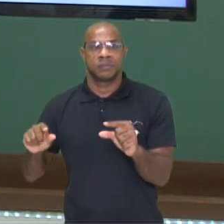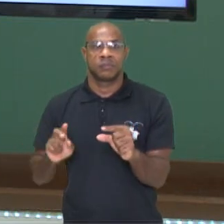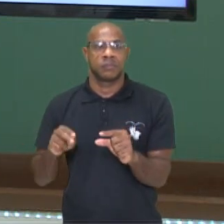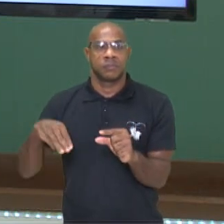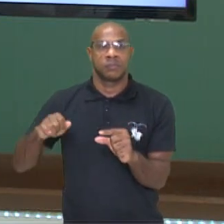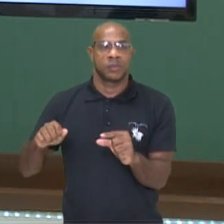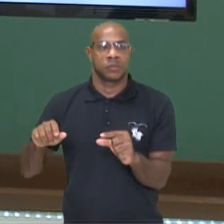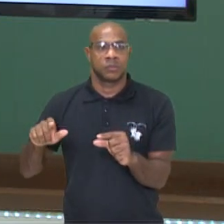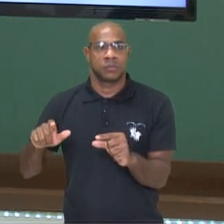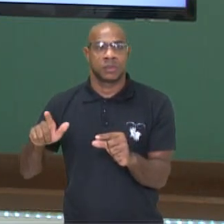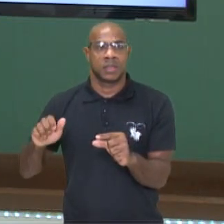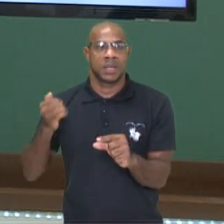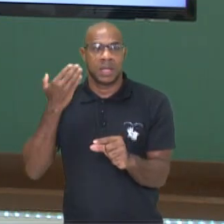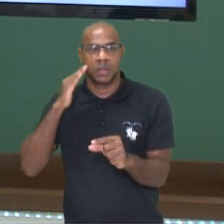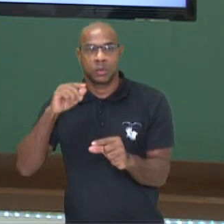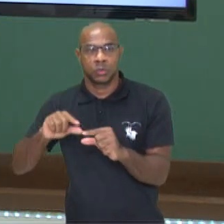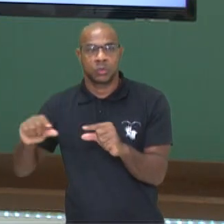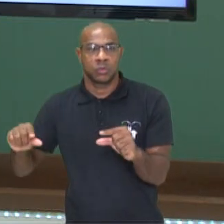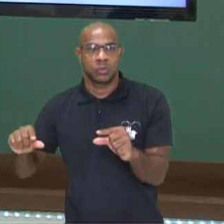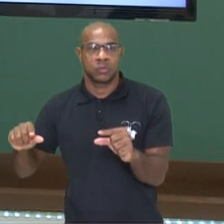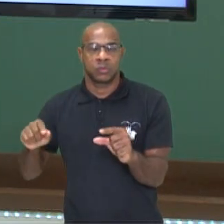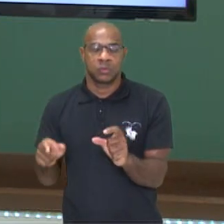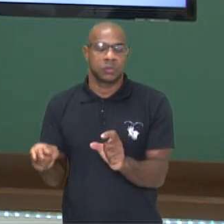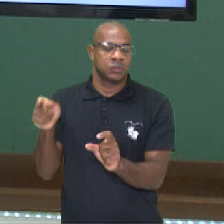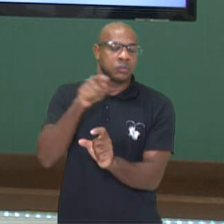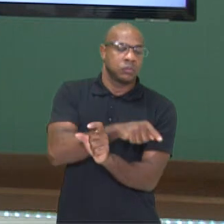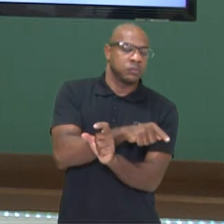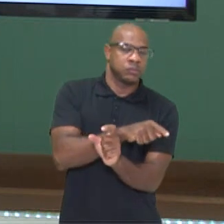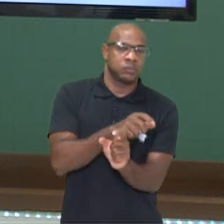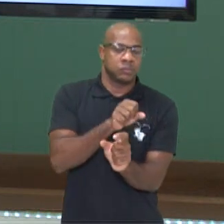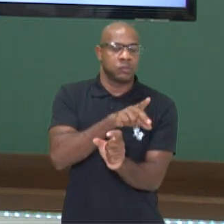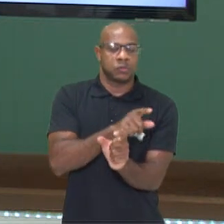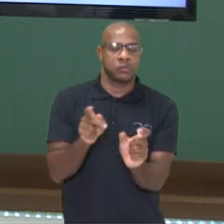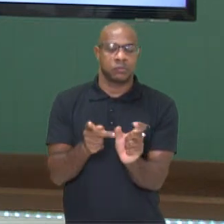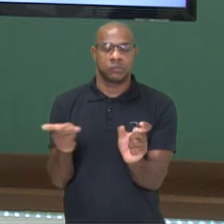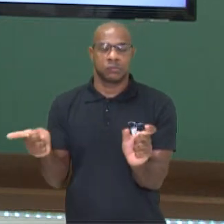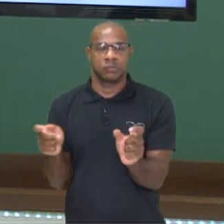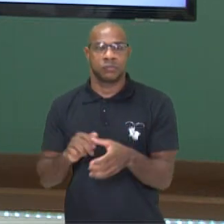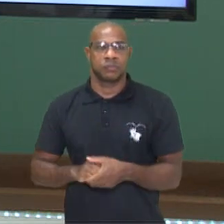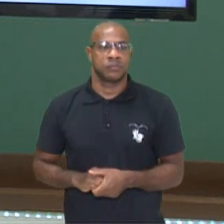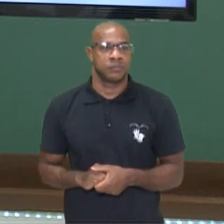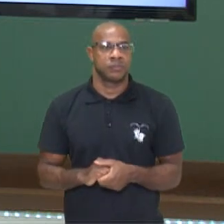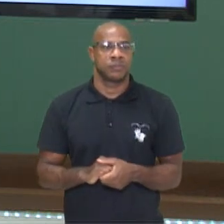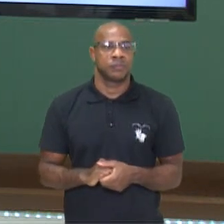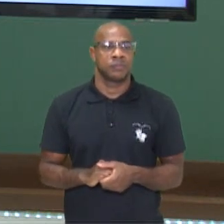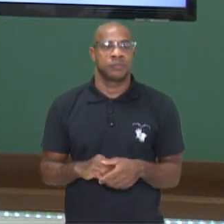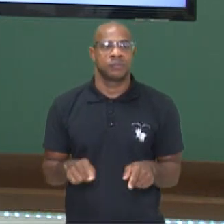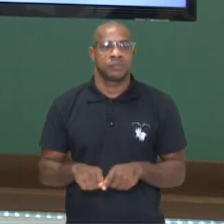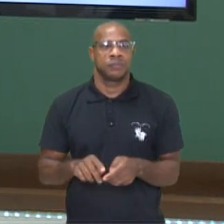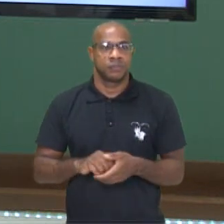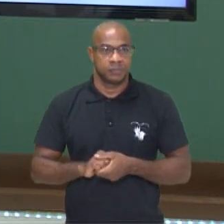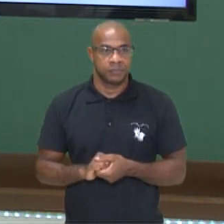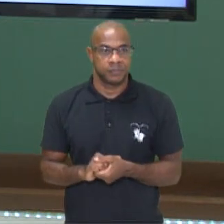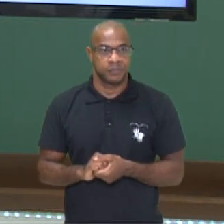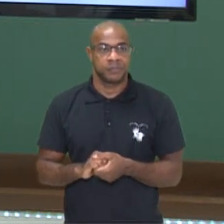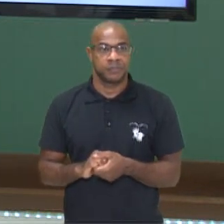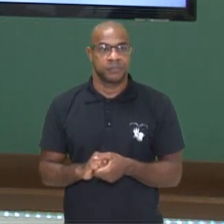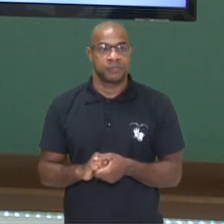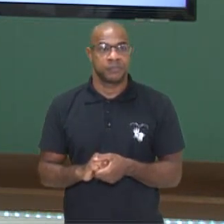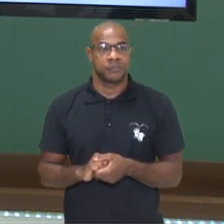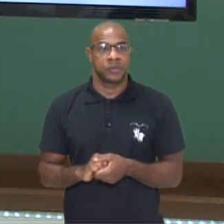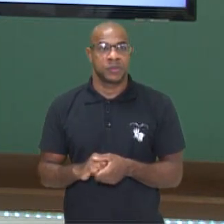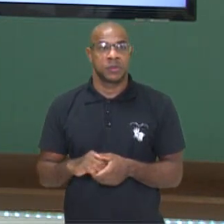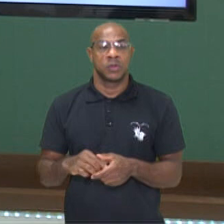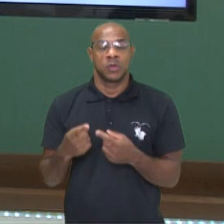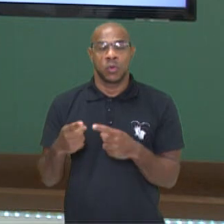também. Um sonho dourado, predicativo do mundo, também característica. E um hino de